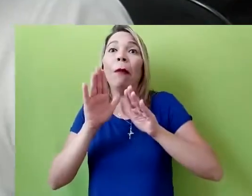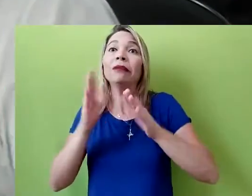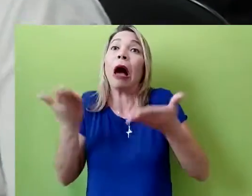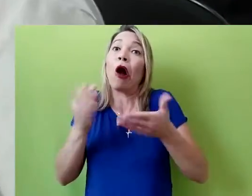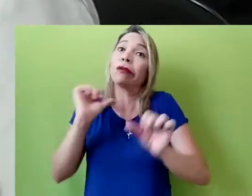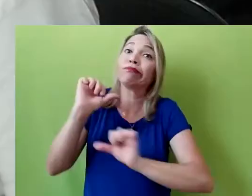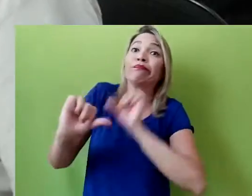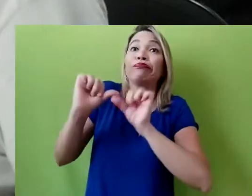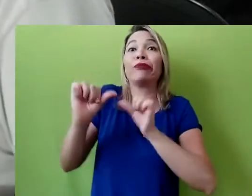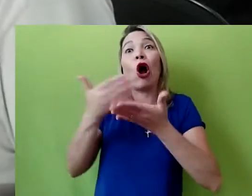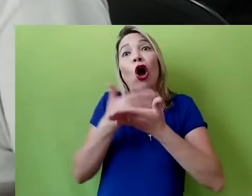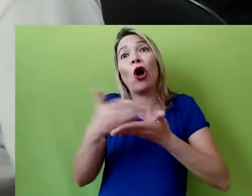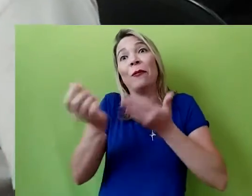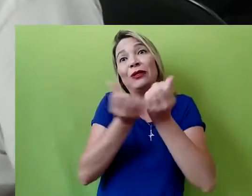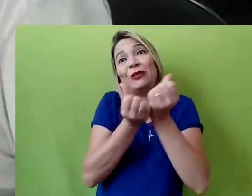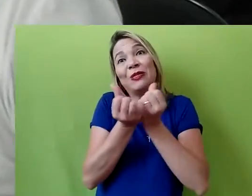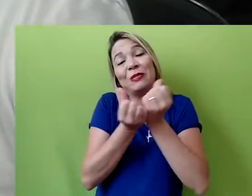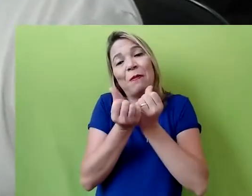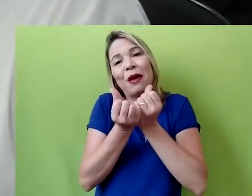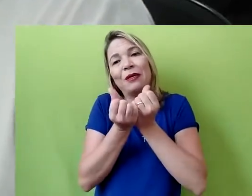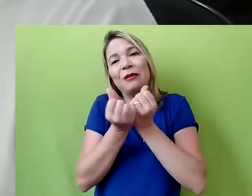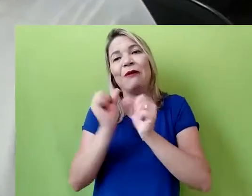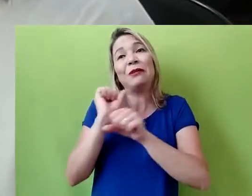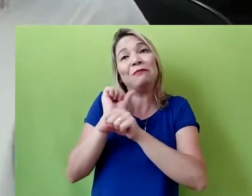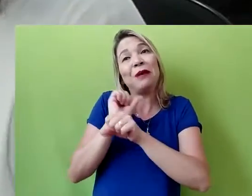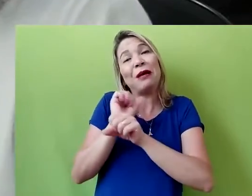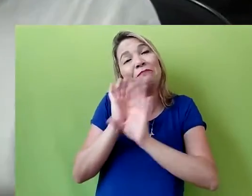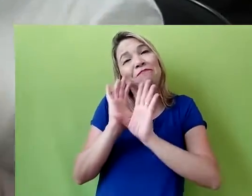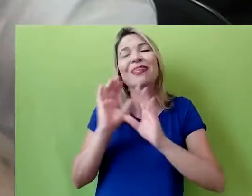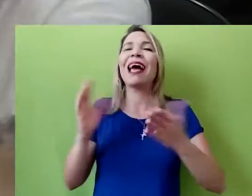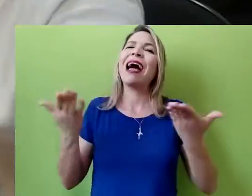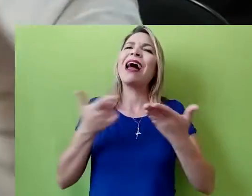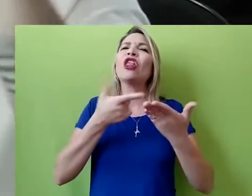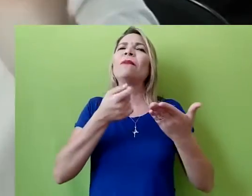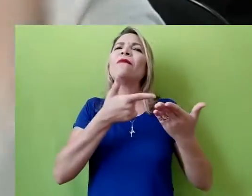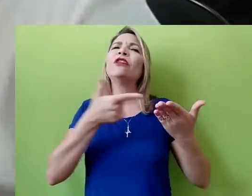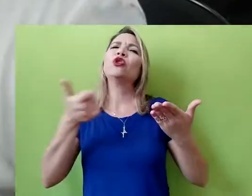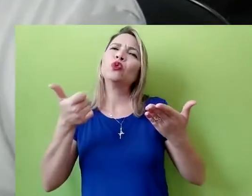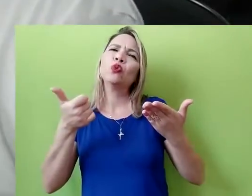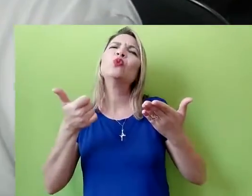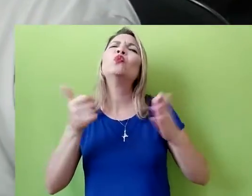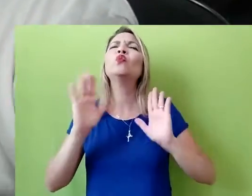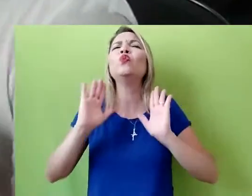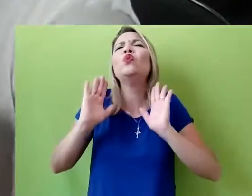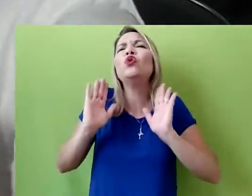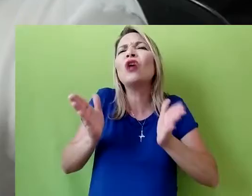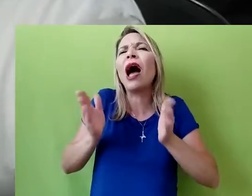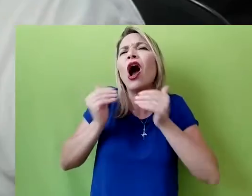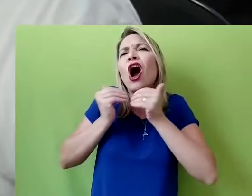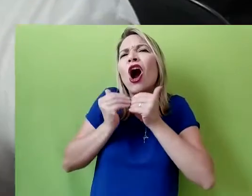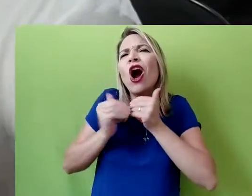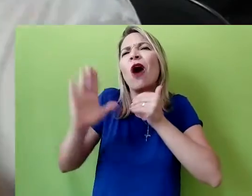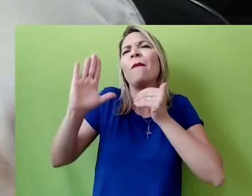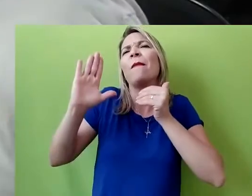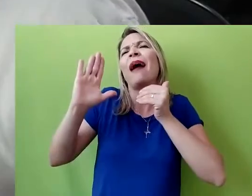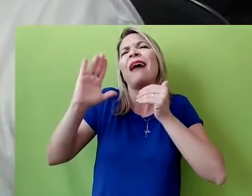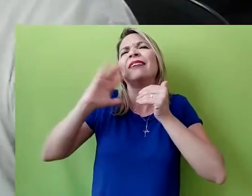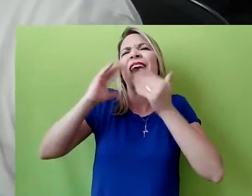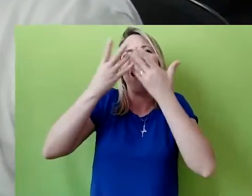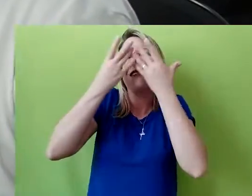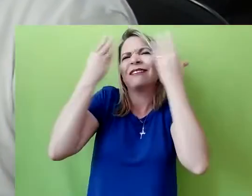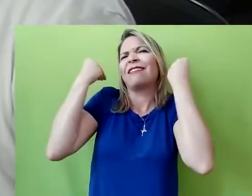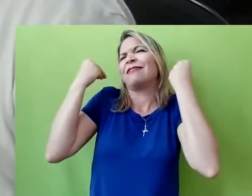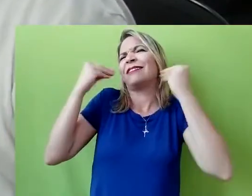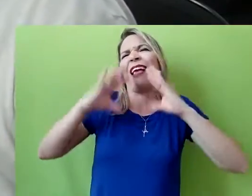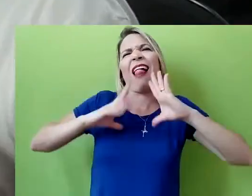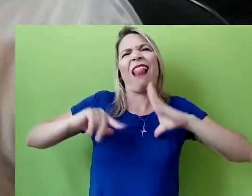mas por enquanto não tem isso não, só 2021. É bom que 2021 a gente já começa a dar uma limpada